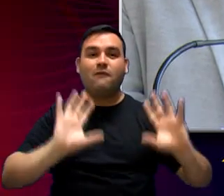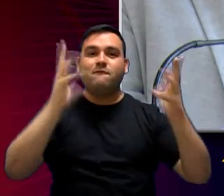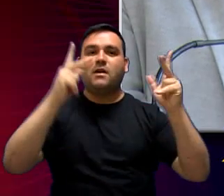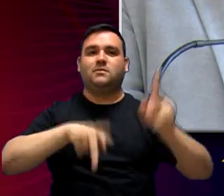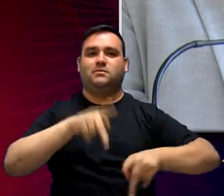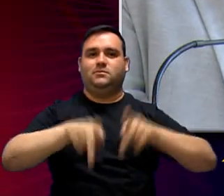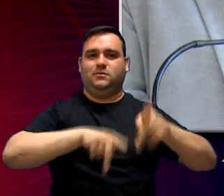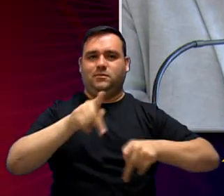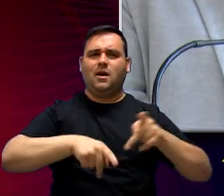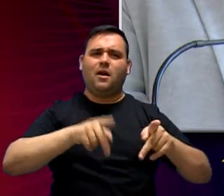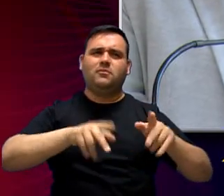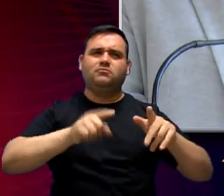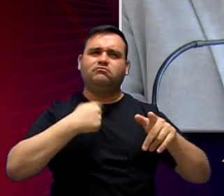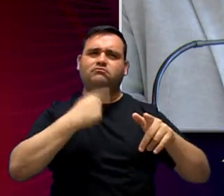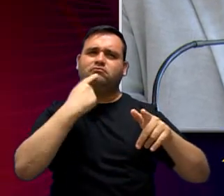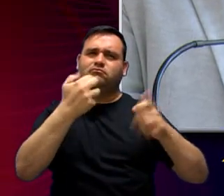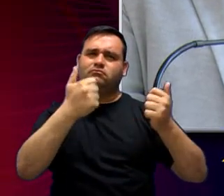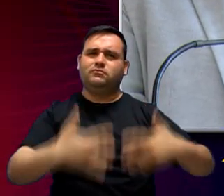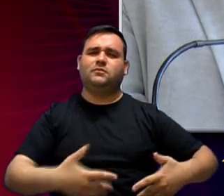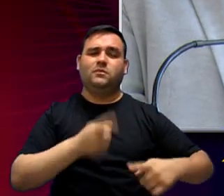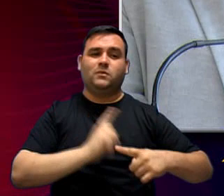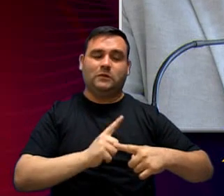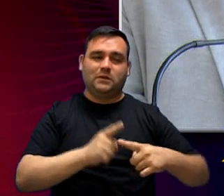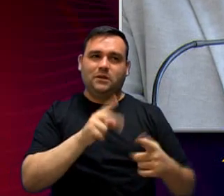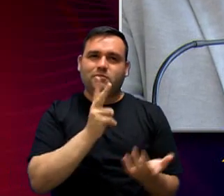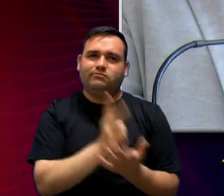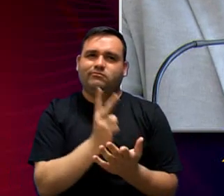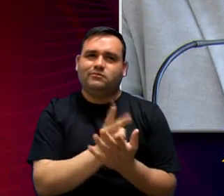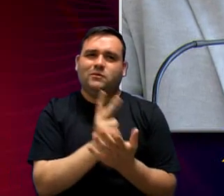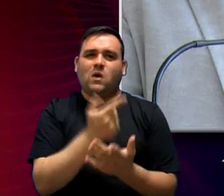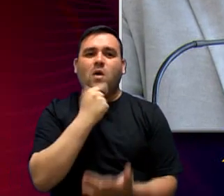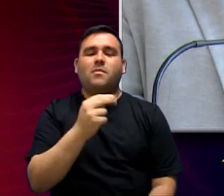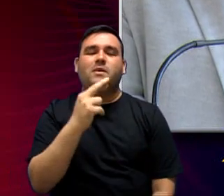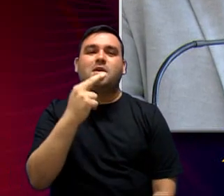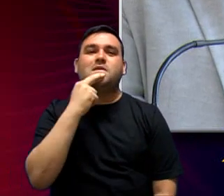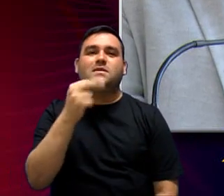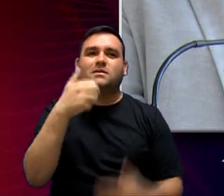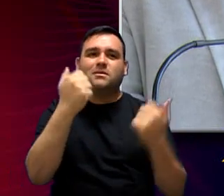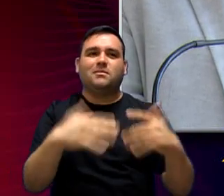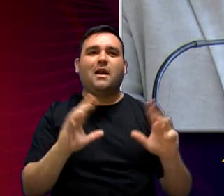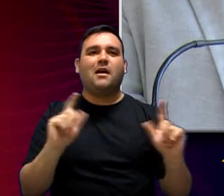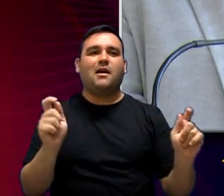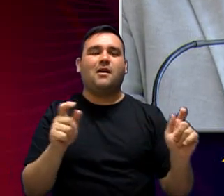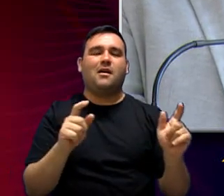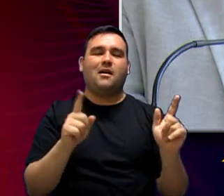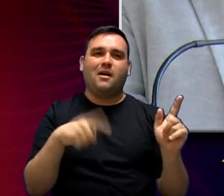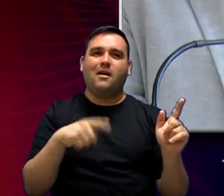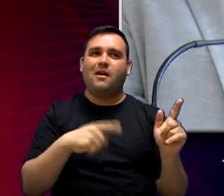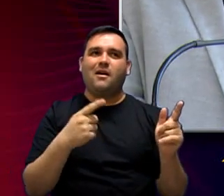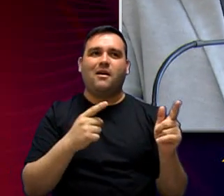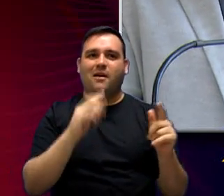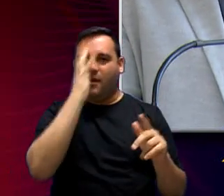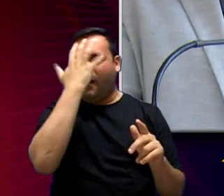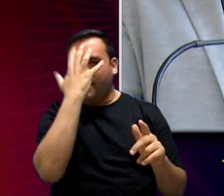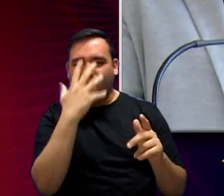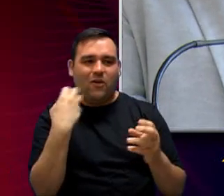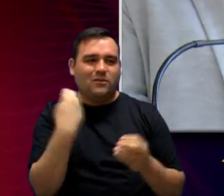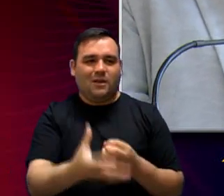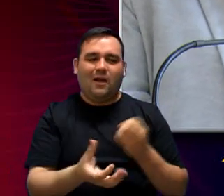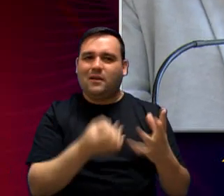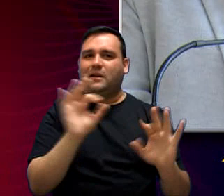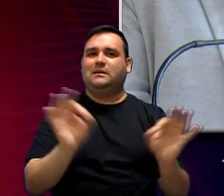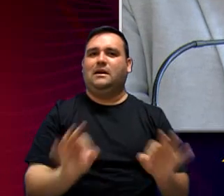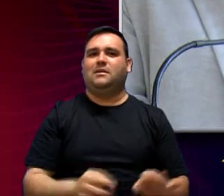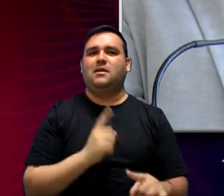popular, eu até vou citar, porque ele tem insistido nisso, o Manga só fala em carnaval. Que não mande dinheiro para festejo por